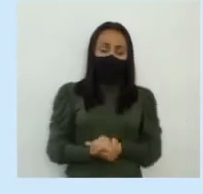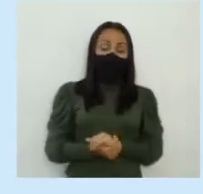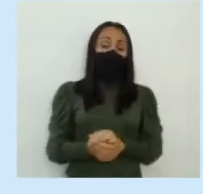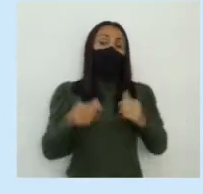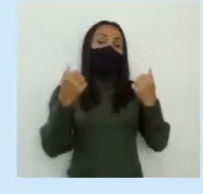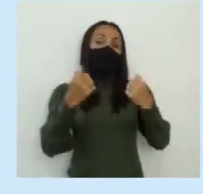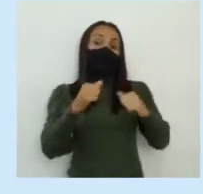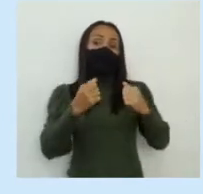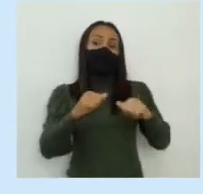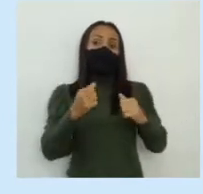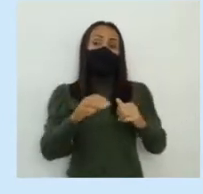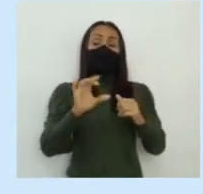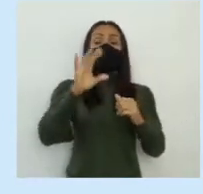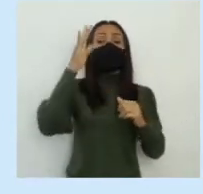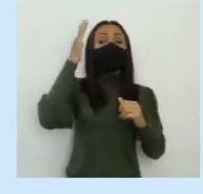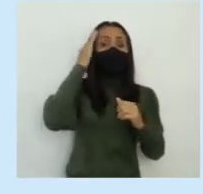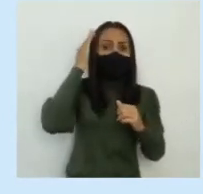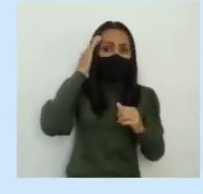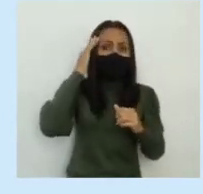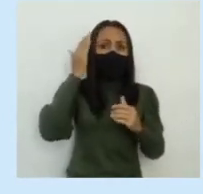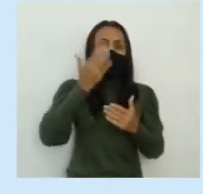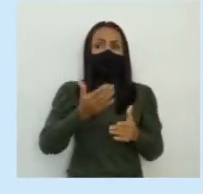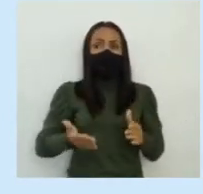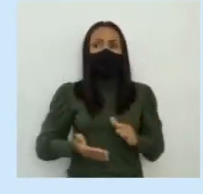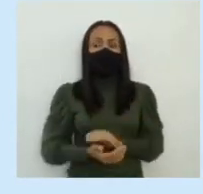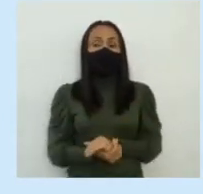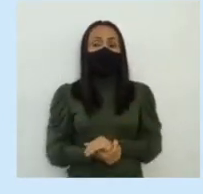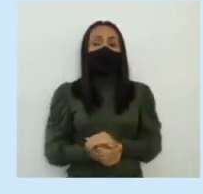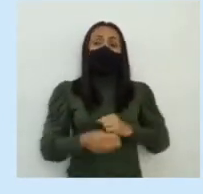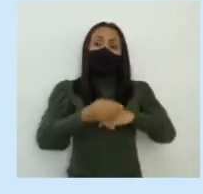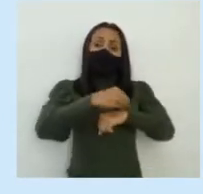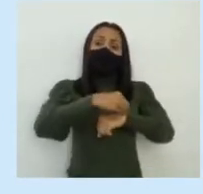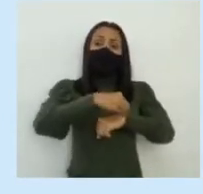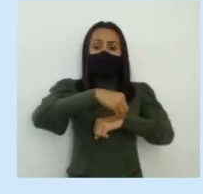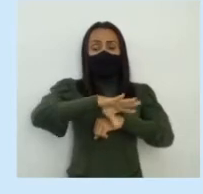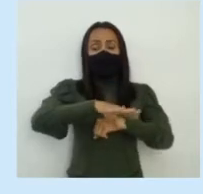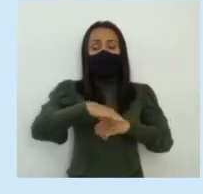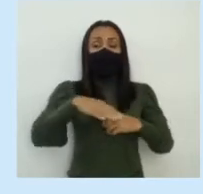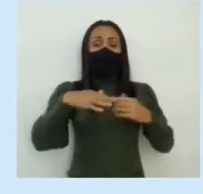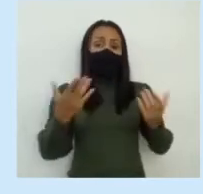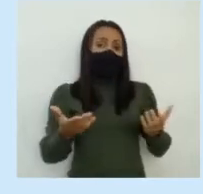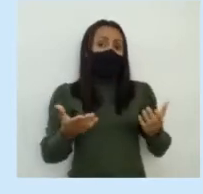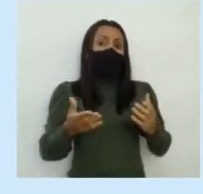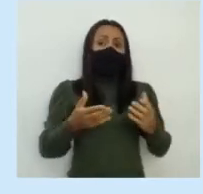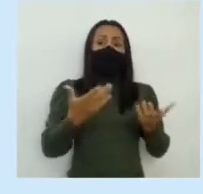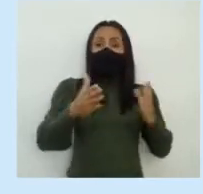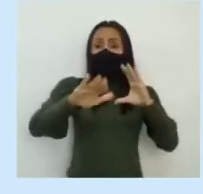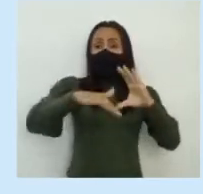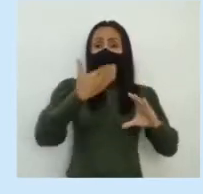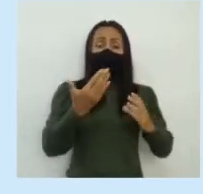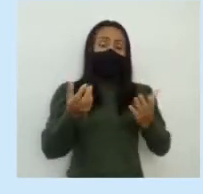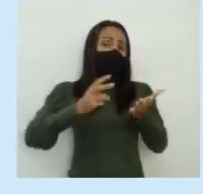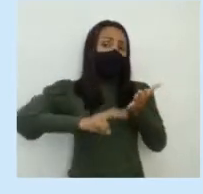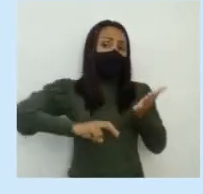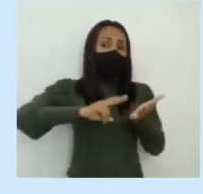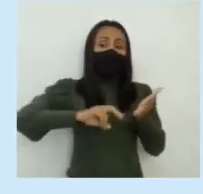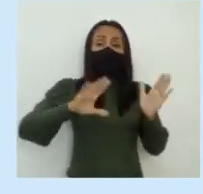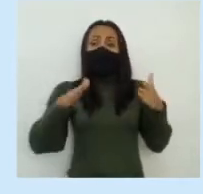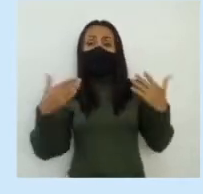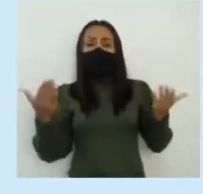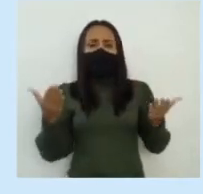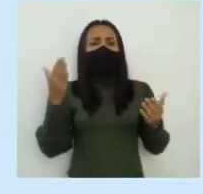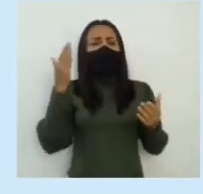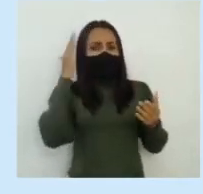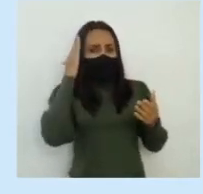precisa apenas entender que aquela mensagem chegou, qual foi o canal, qual foi o vocabulário. Eu consigo compreender,